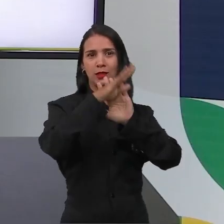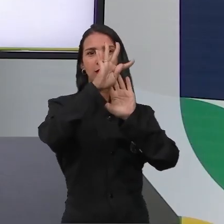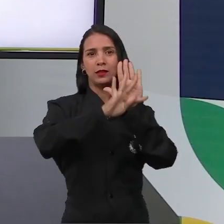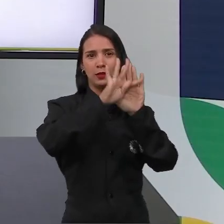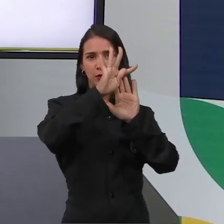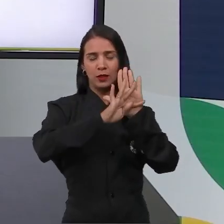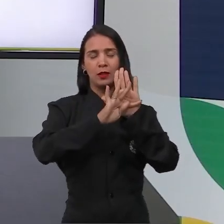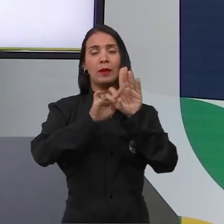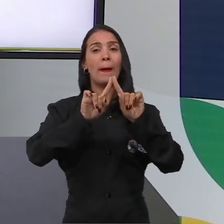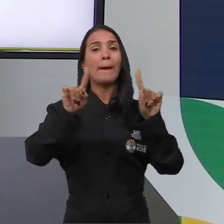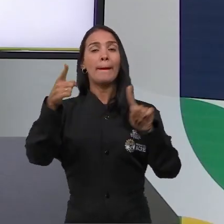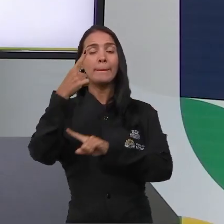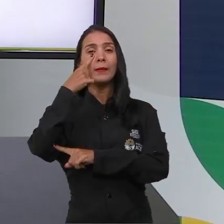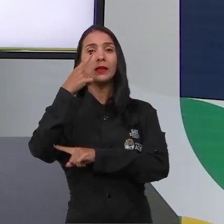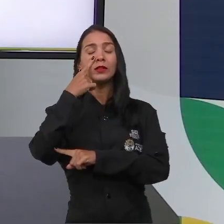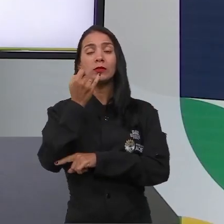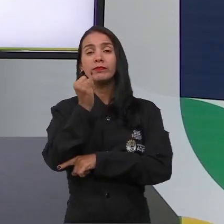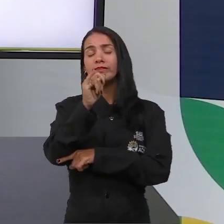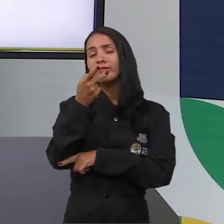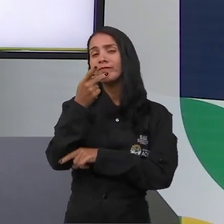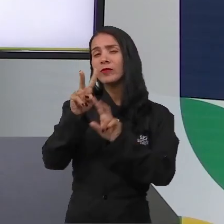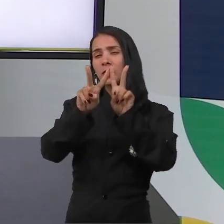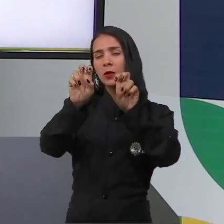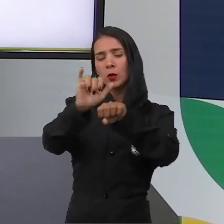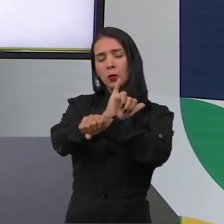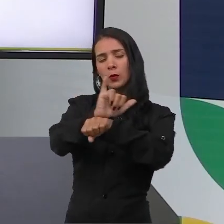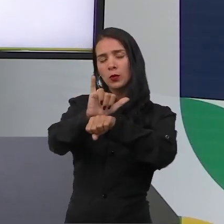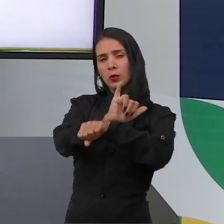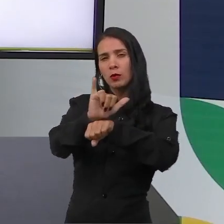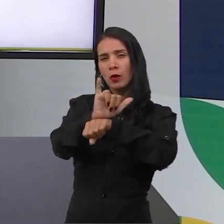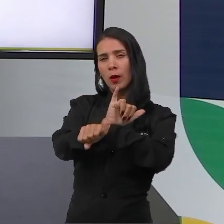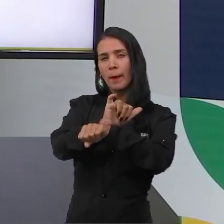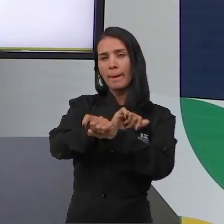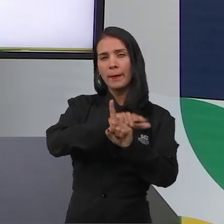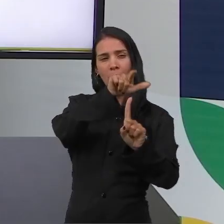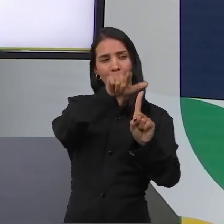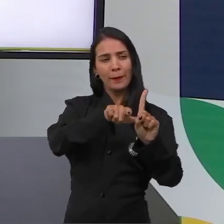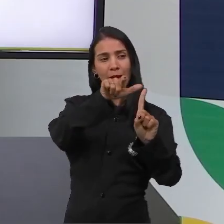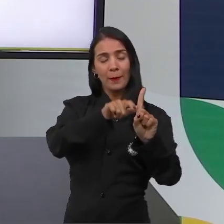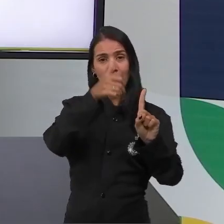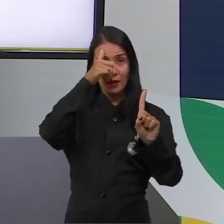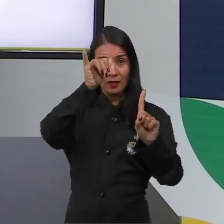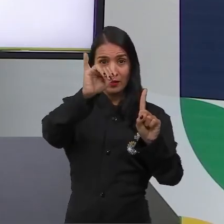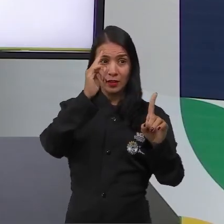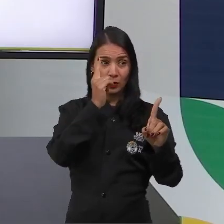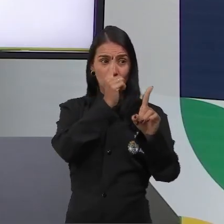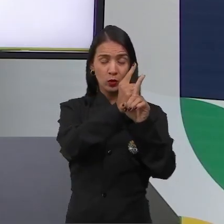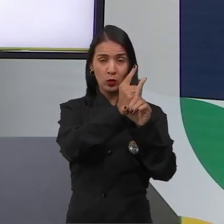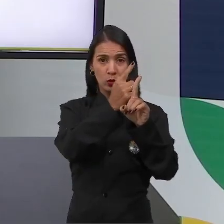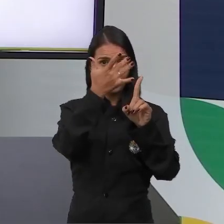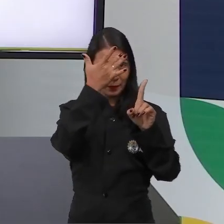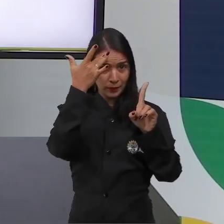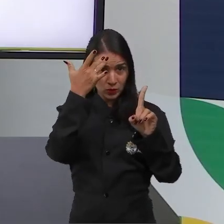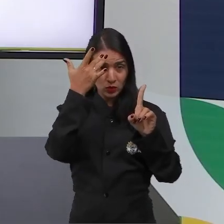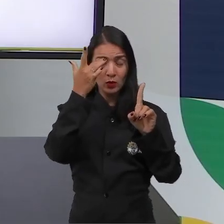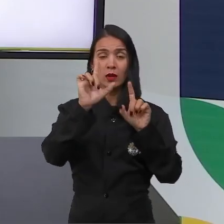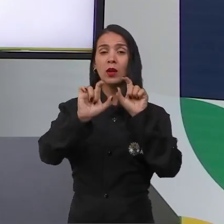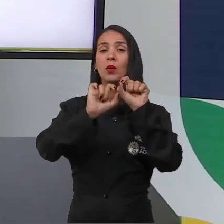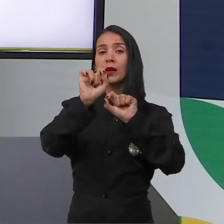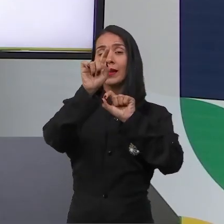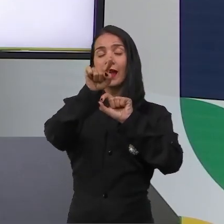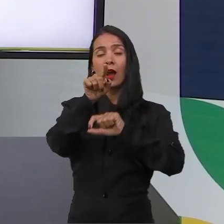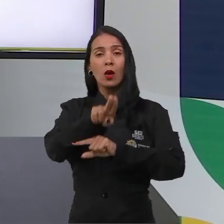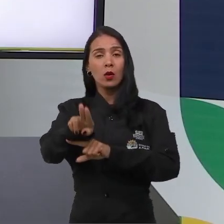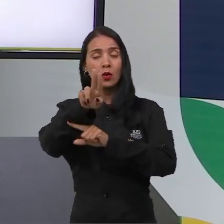o seguinte, pessoal, que quando nós falamos dessas estratégias de impessoalização e a gente pensa na função de uso, porque toda vez que você